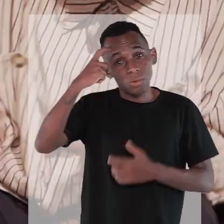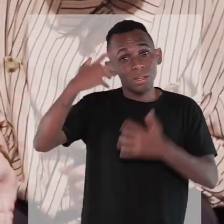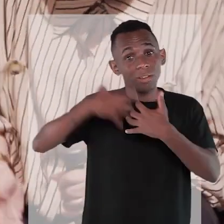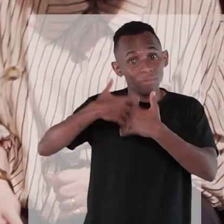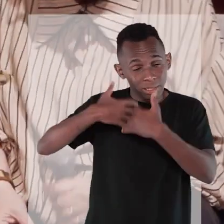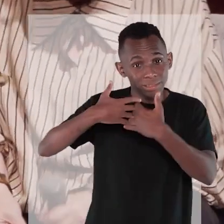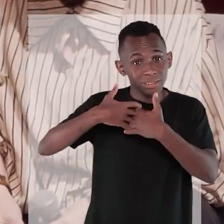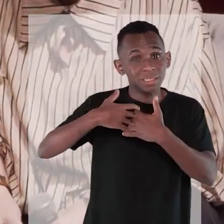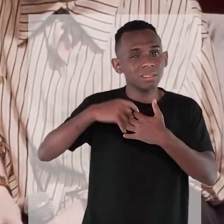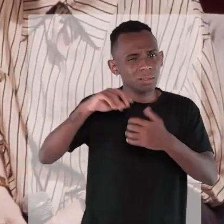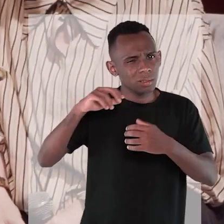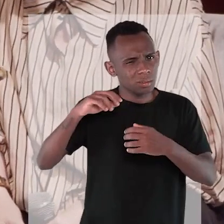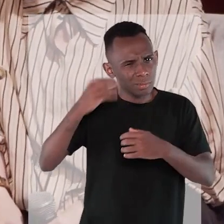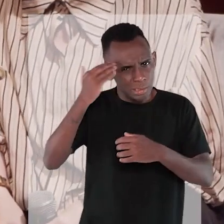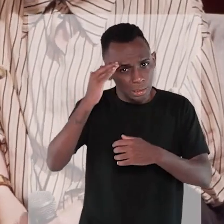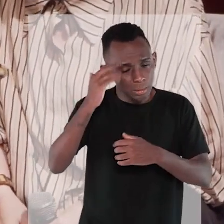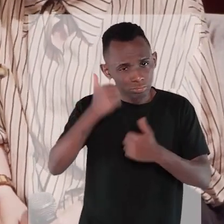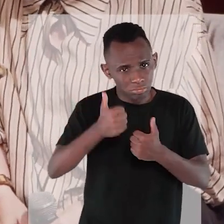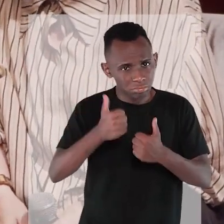não sei se faz sentido.